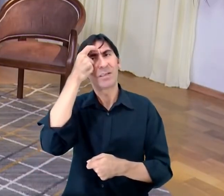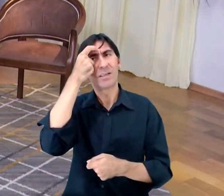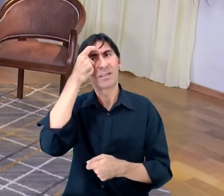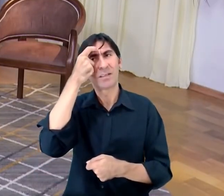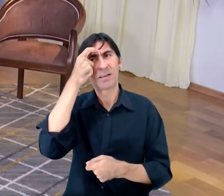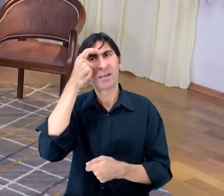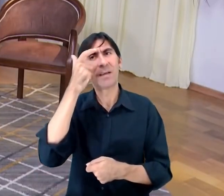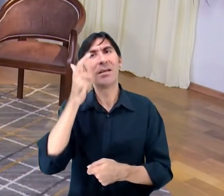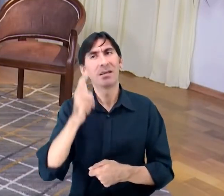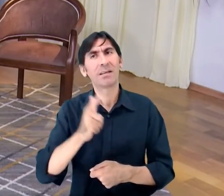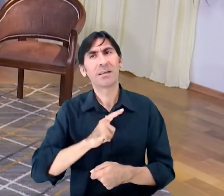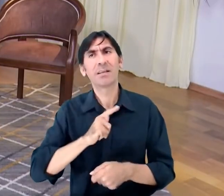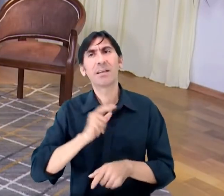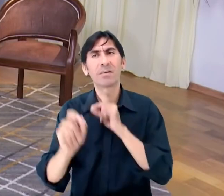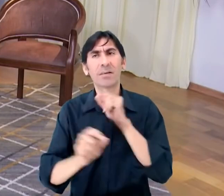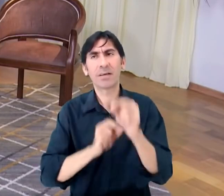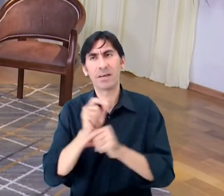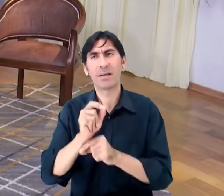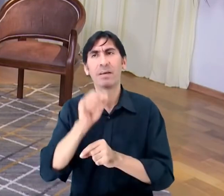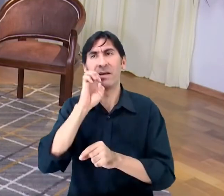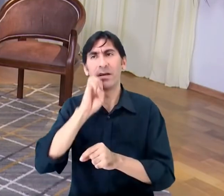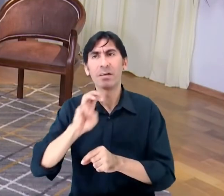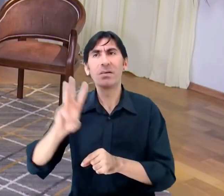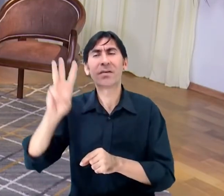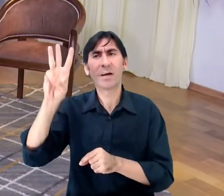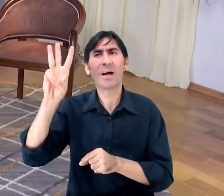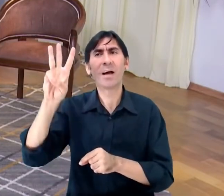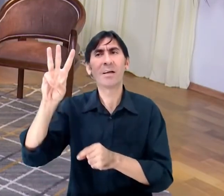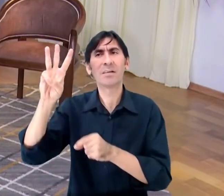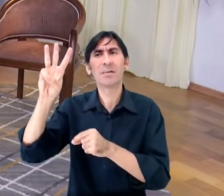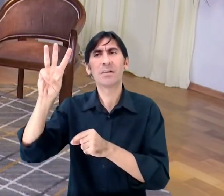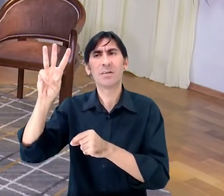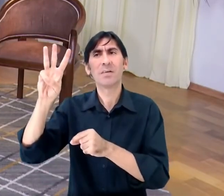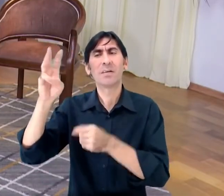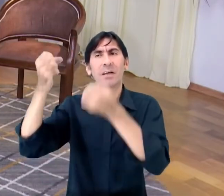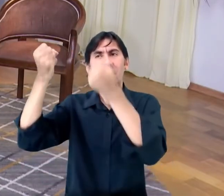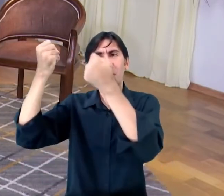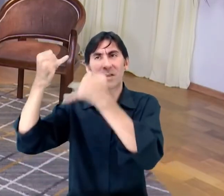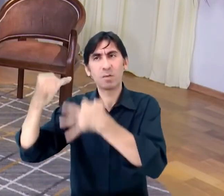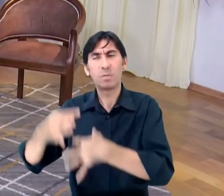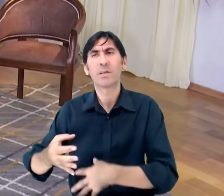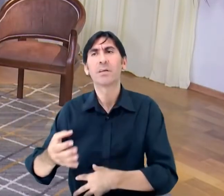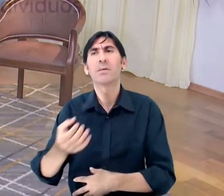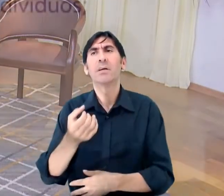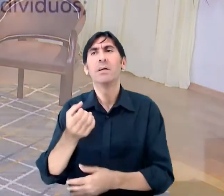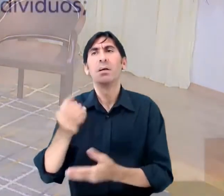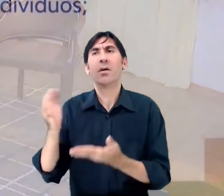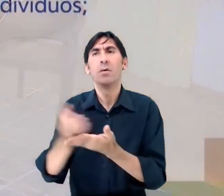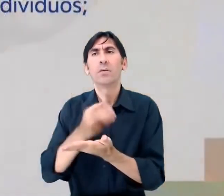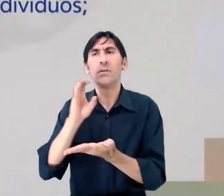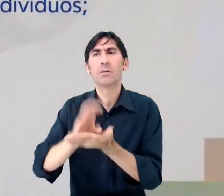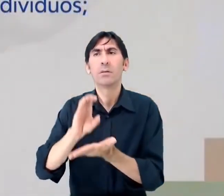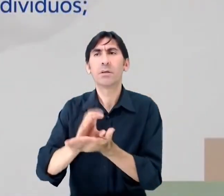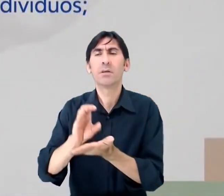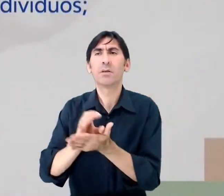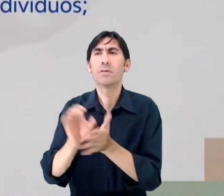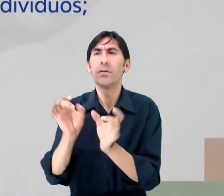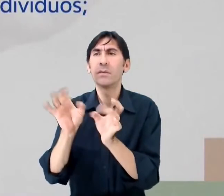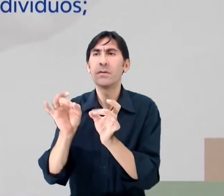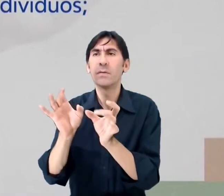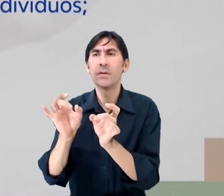verso inspirado que nos traz este raciocínio. O Comportou Evangelista, na página 84, diz